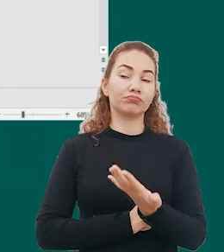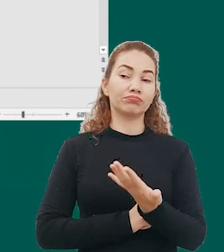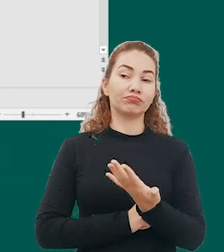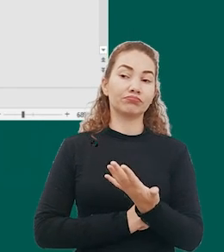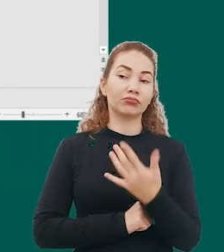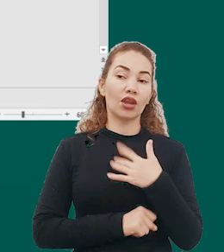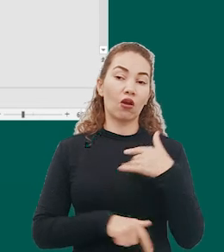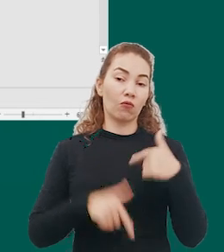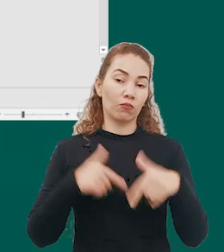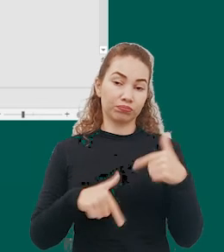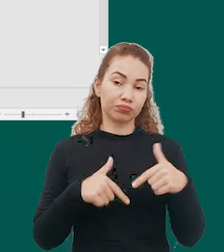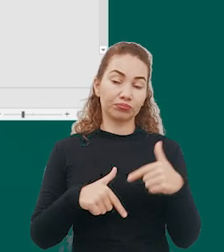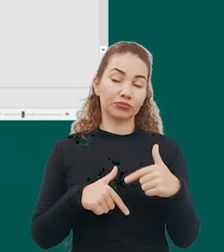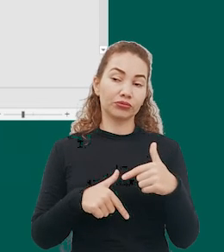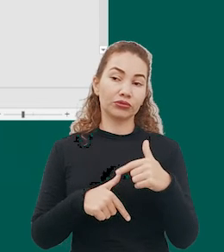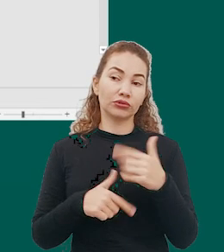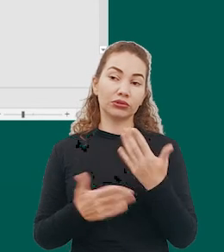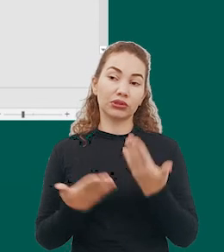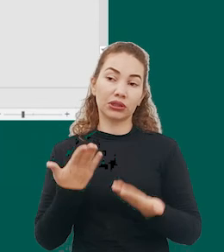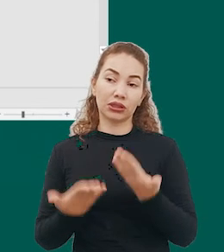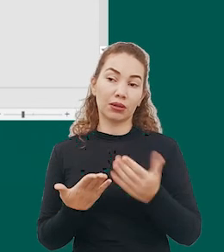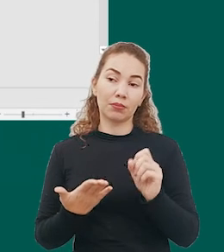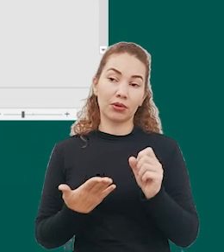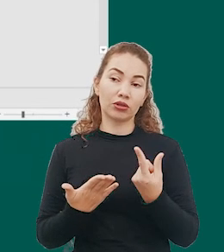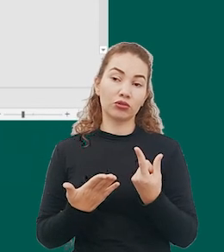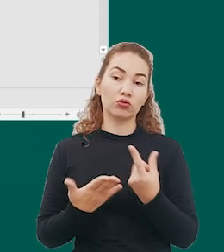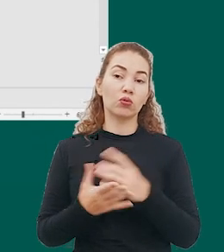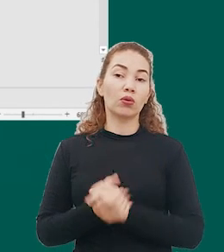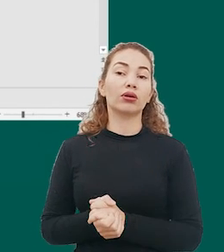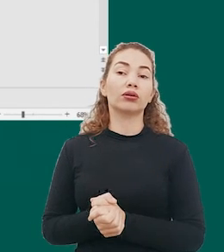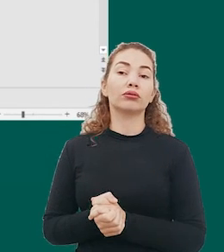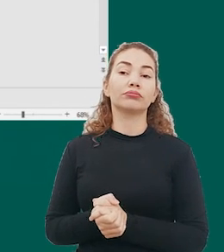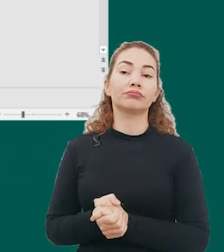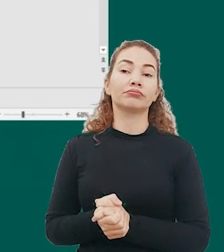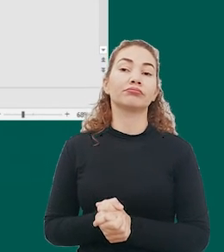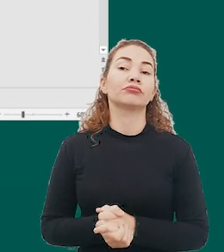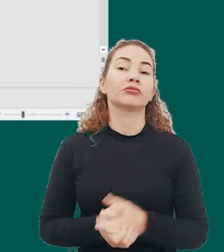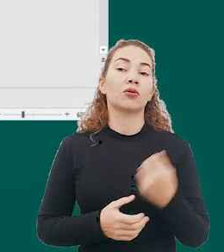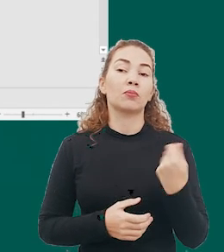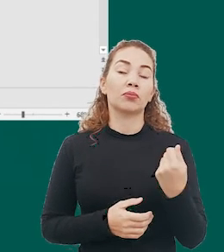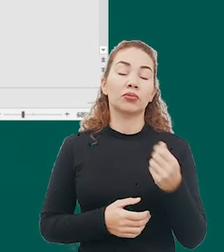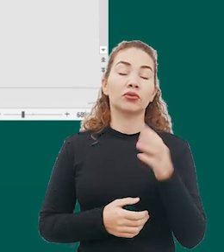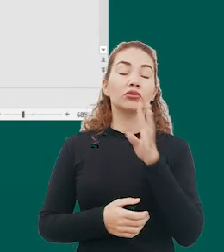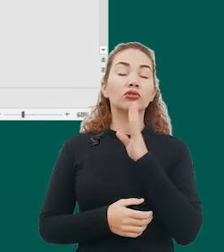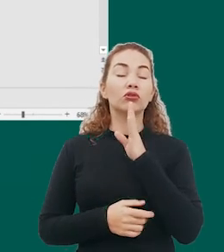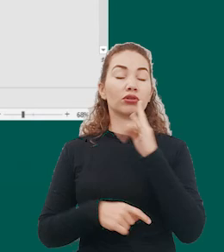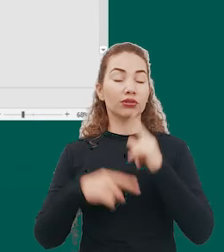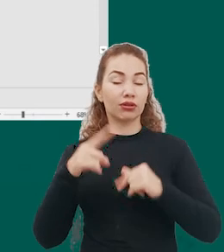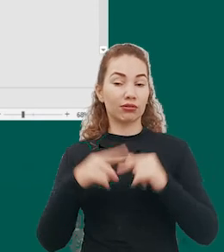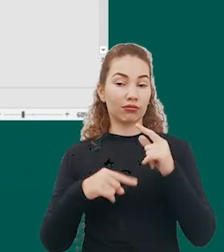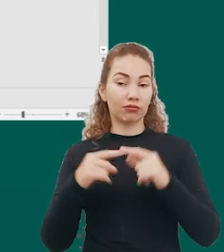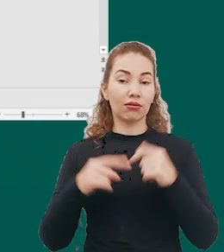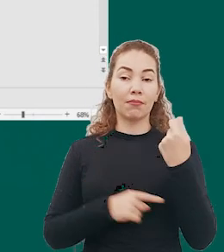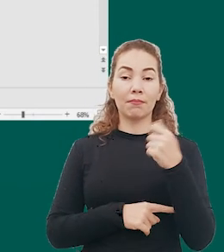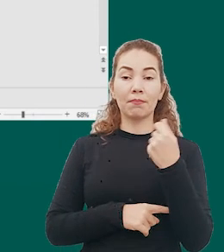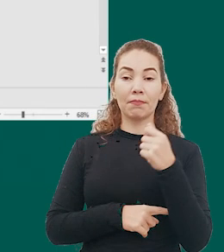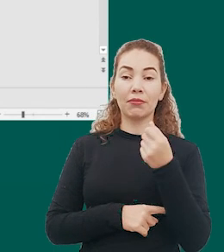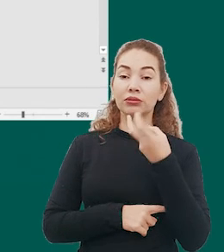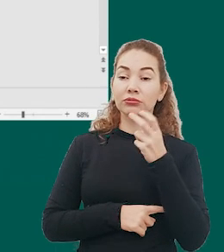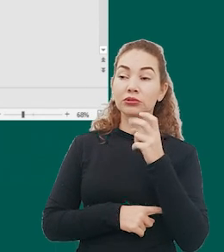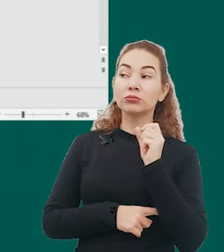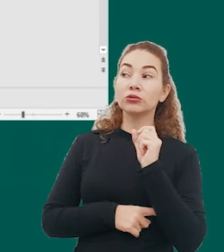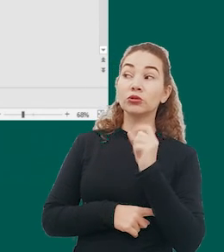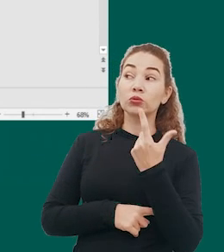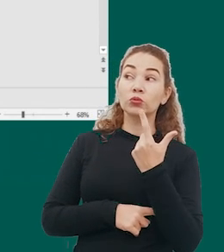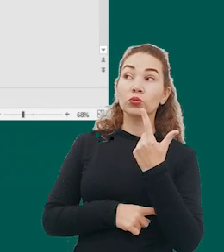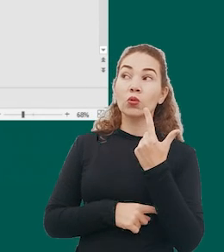sou prestação de serviço, depende, certo? Então, nós precisamos conhecer a nossa atividade, precisamos verificar aonde